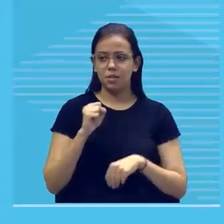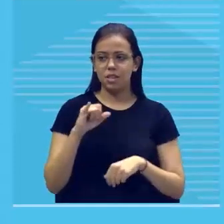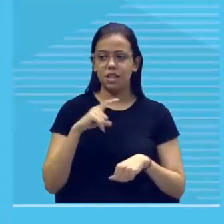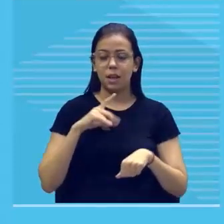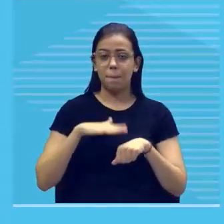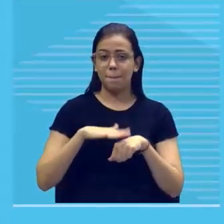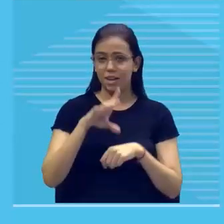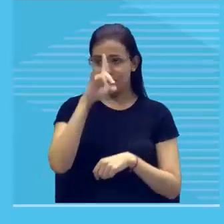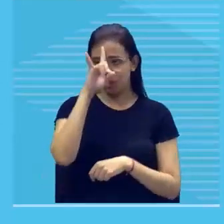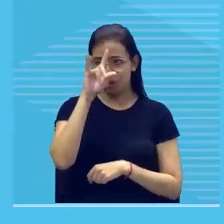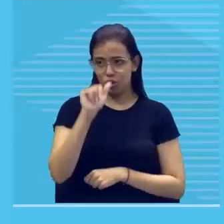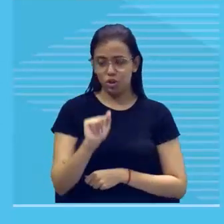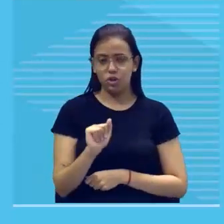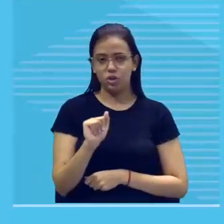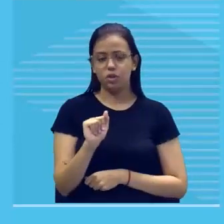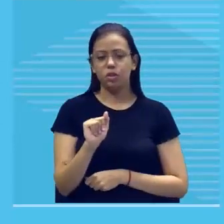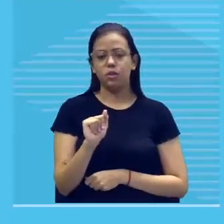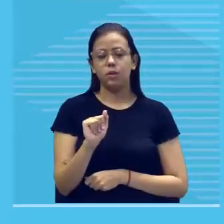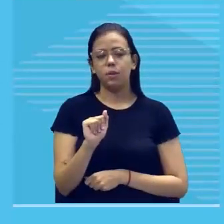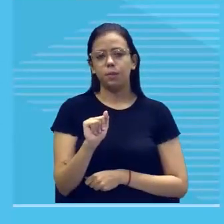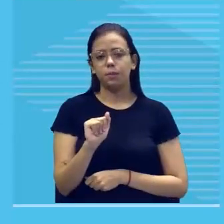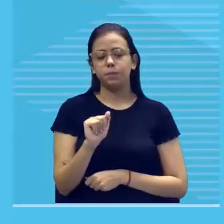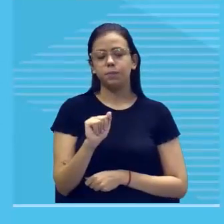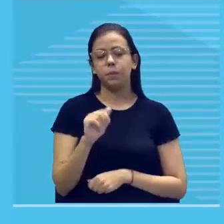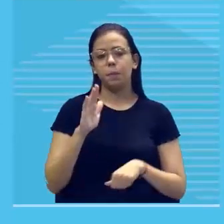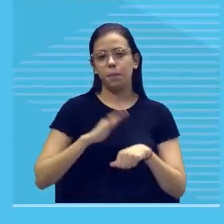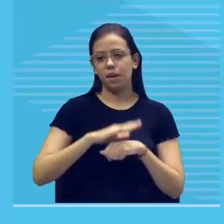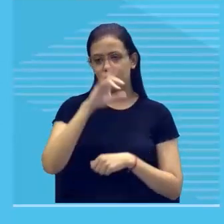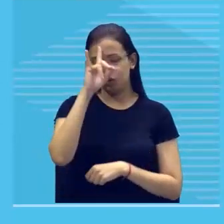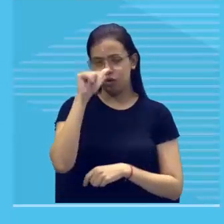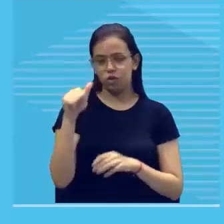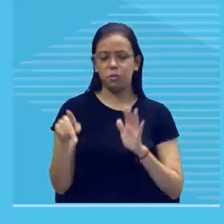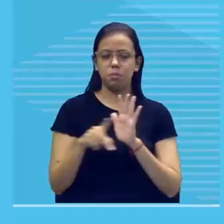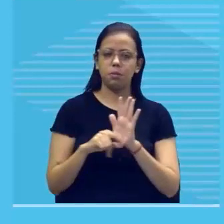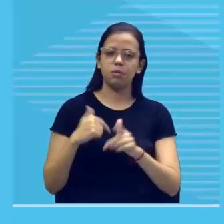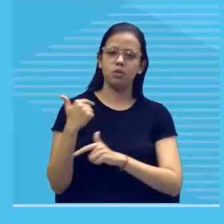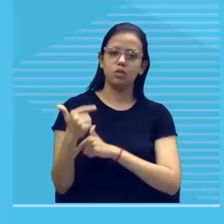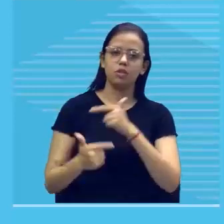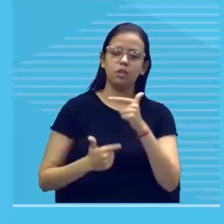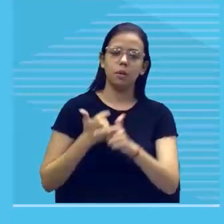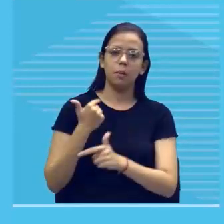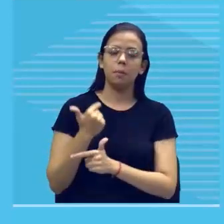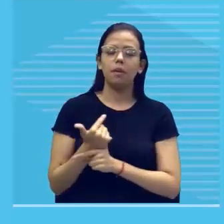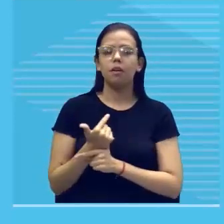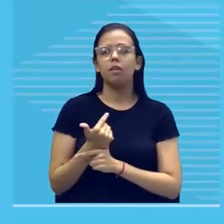tenho né eu tenho mais dias de trabalho